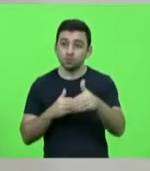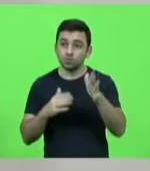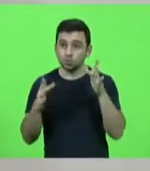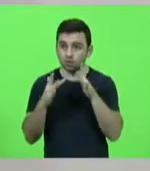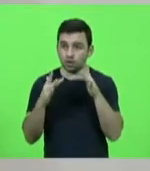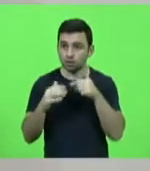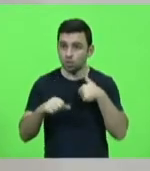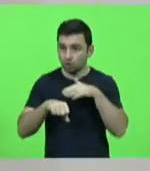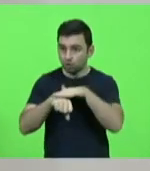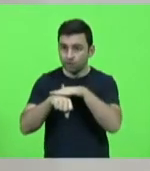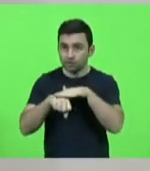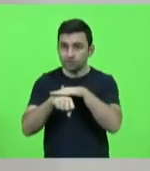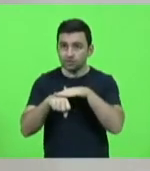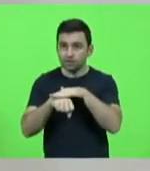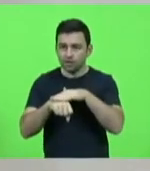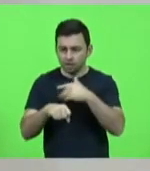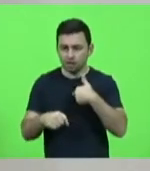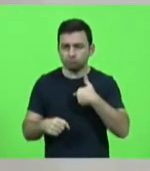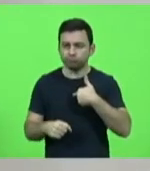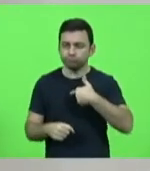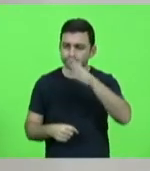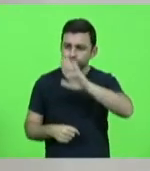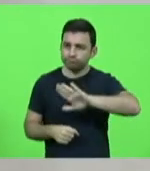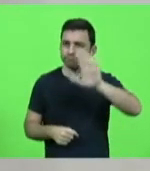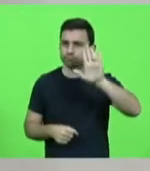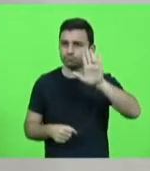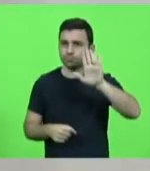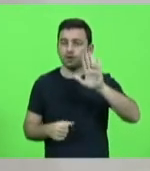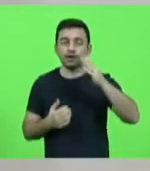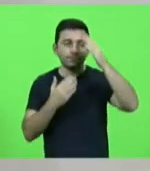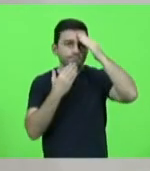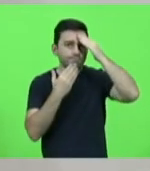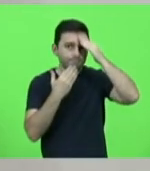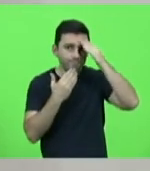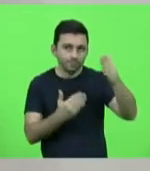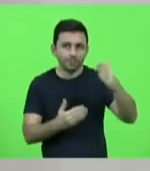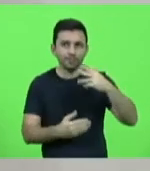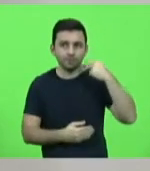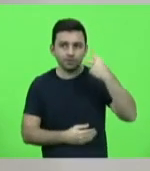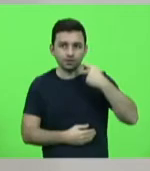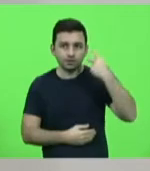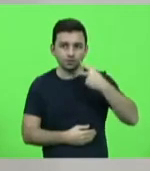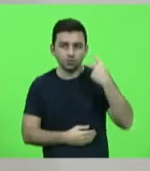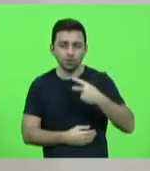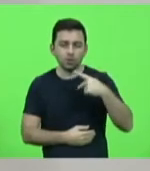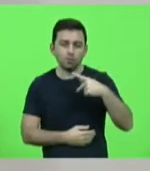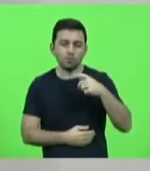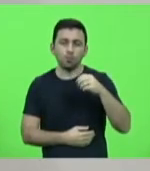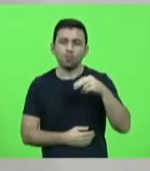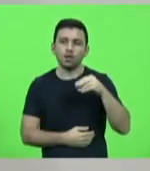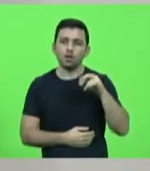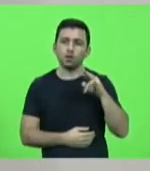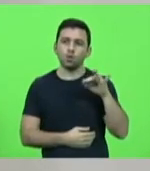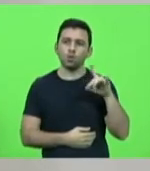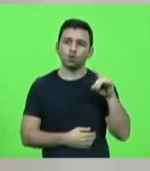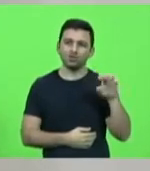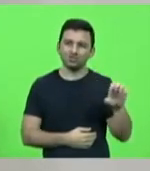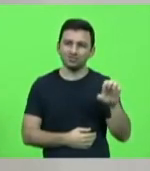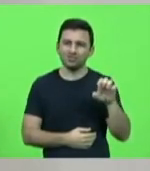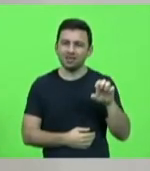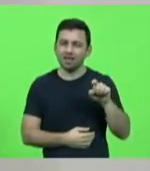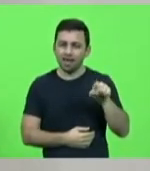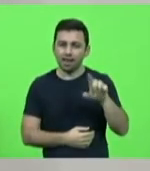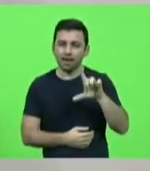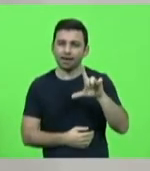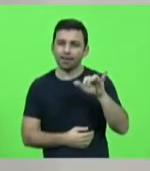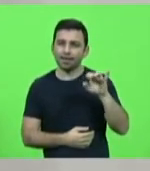elas, eu me comprometi, aí também quero agradecer muito a vereadora de Pomerode, Cleide Klampchen, que me